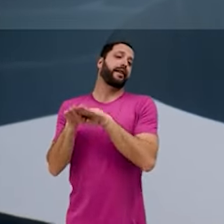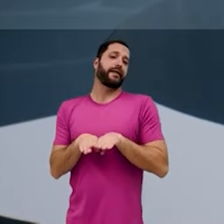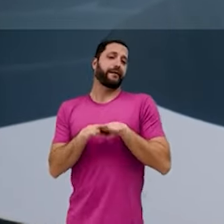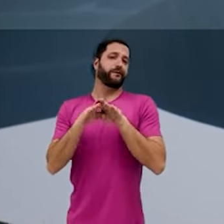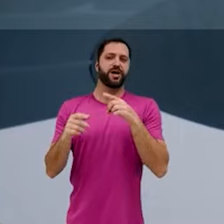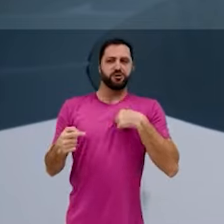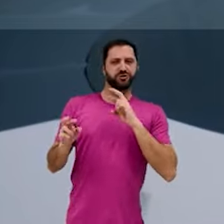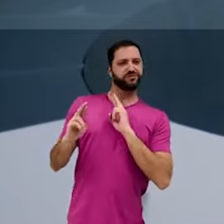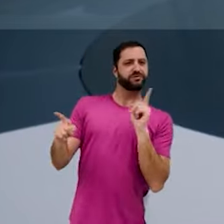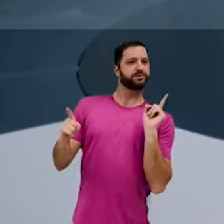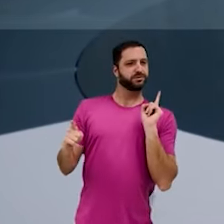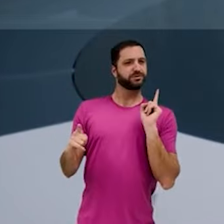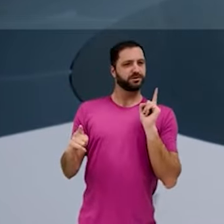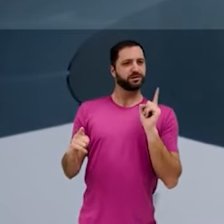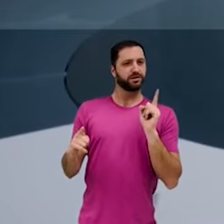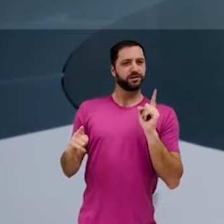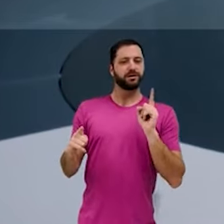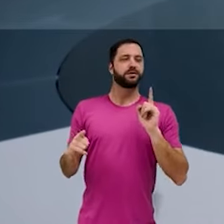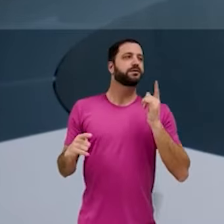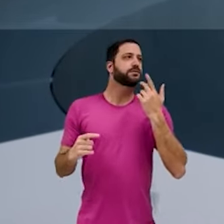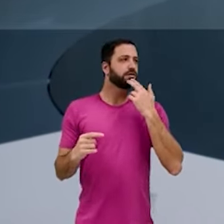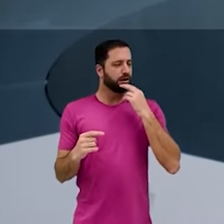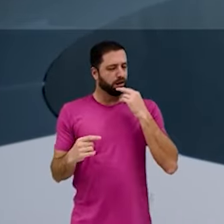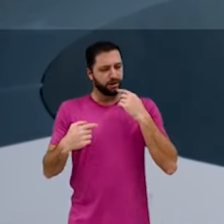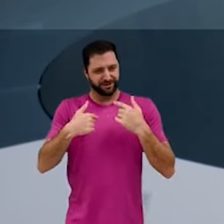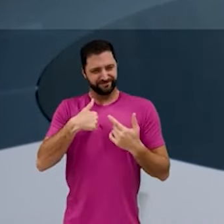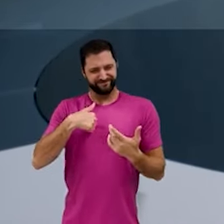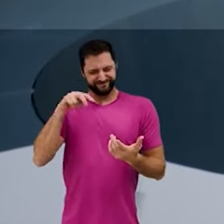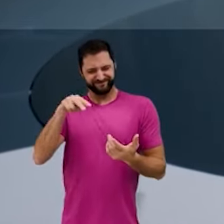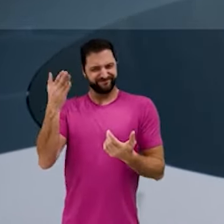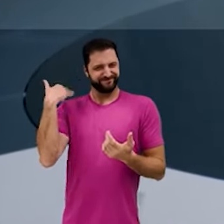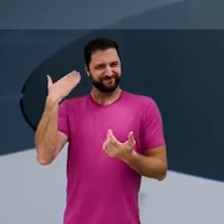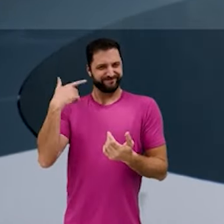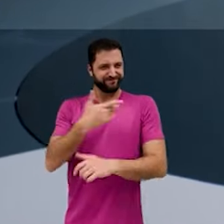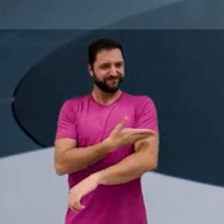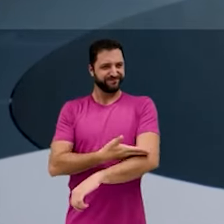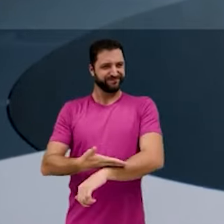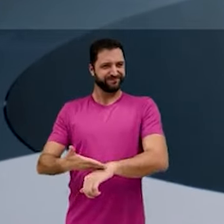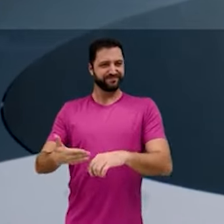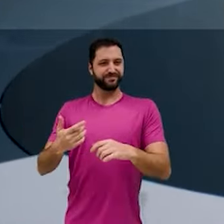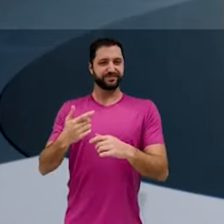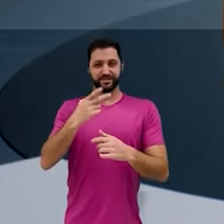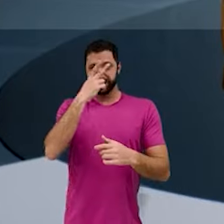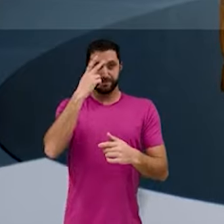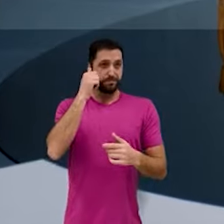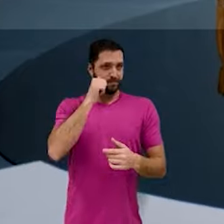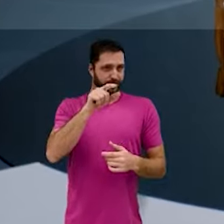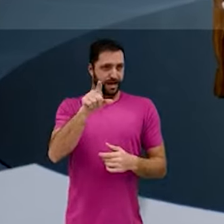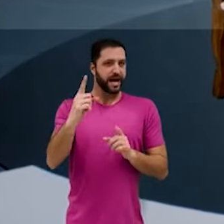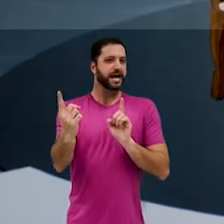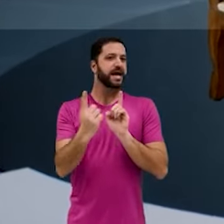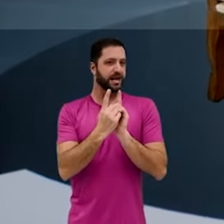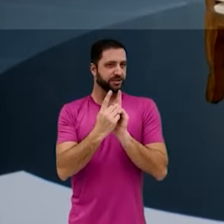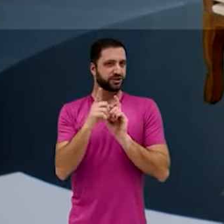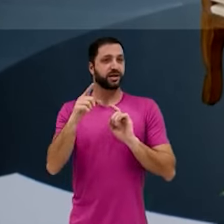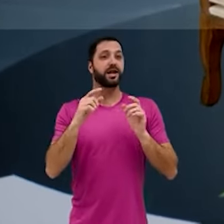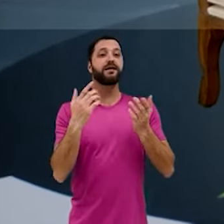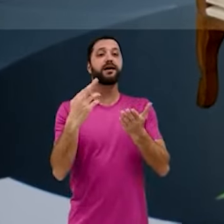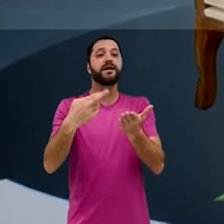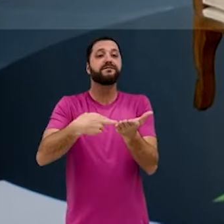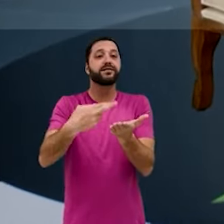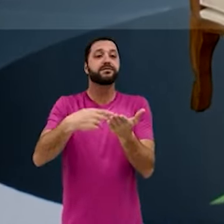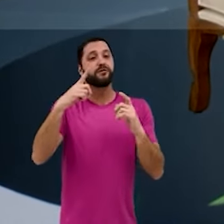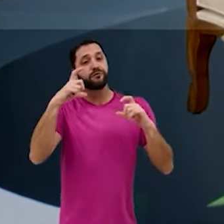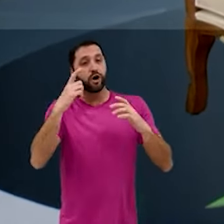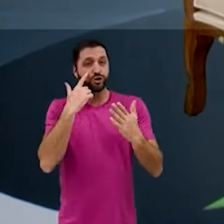Sim. E eu comecei a defender e me incomodava, olha que engraçado. A cliente chegava para mim com uma foto e falava assim, olha,